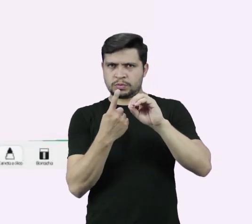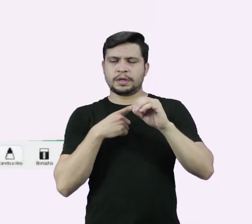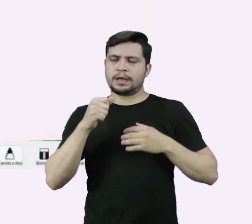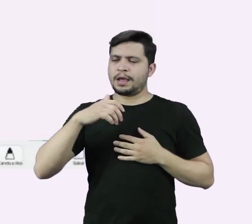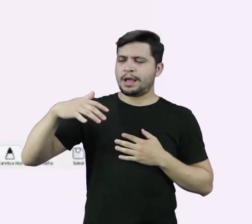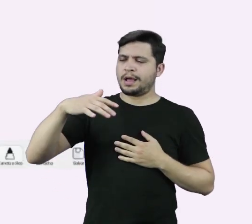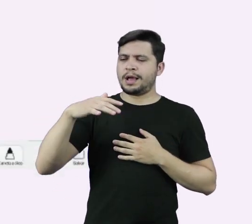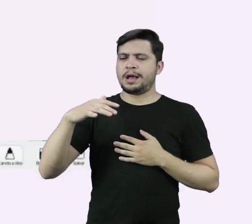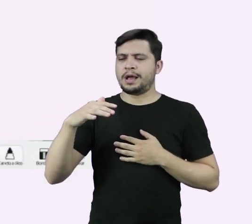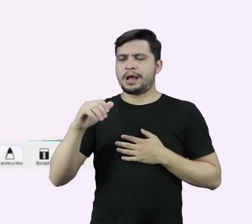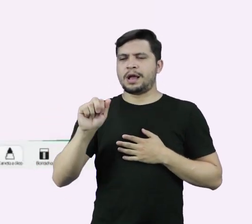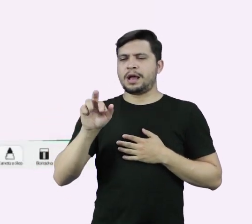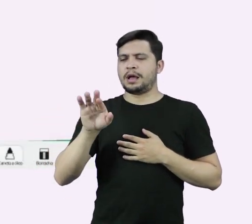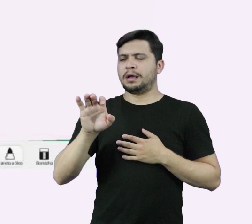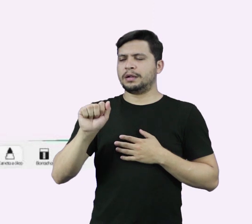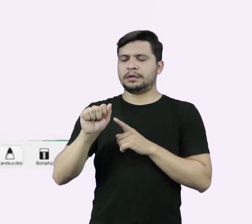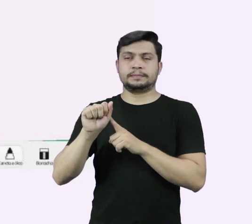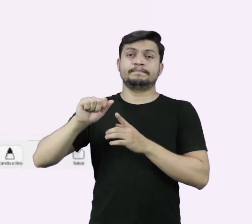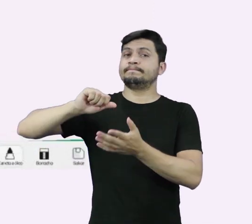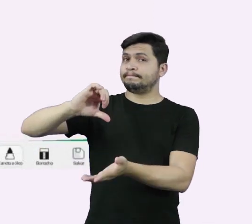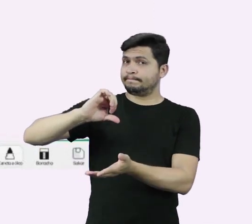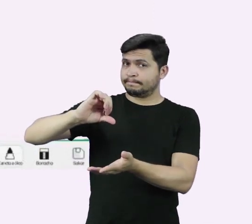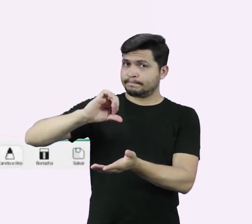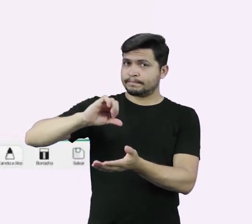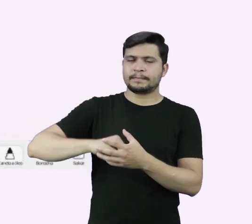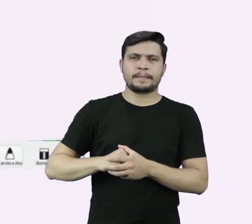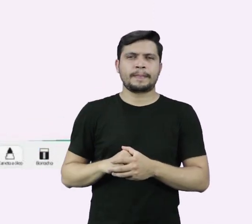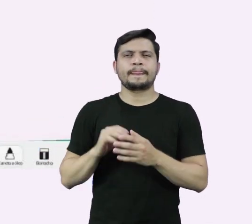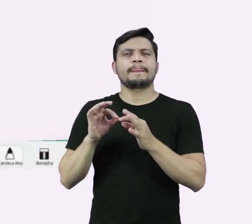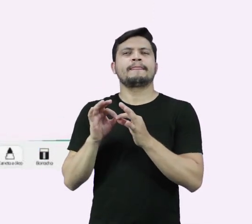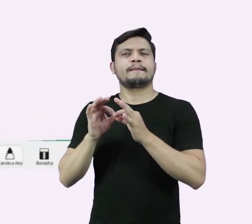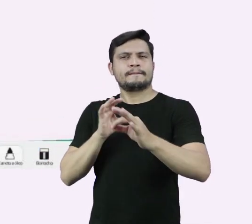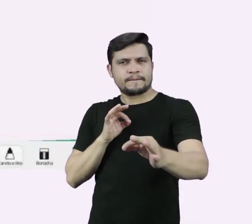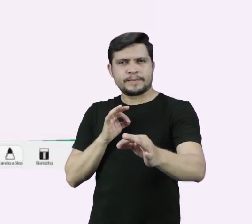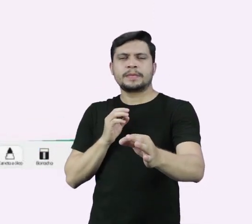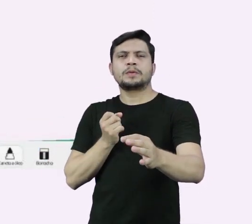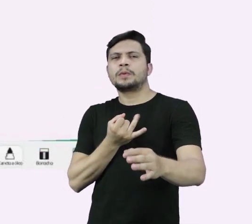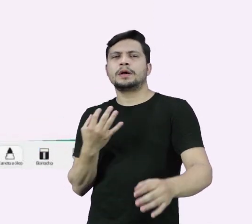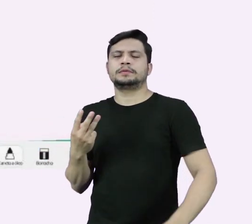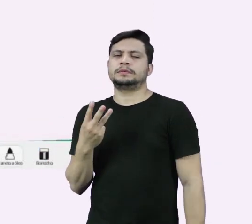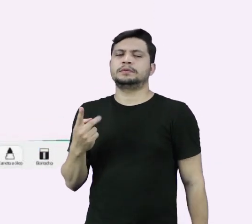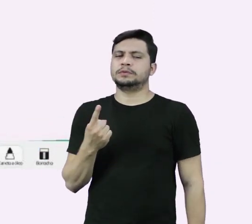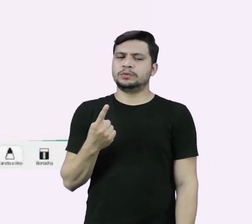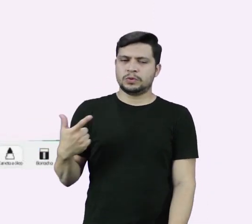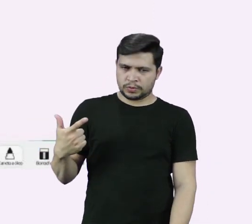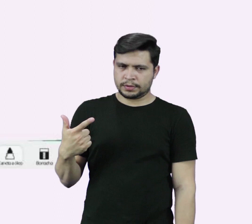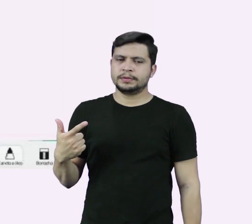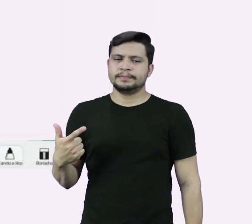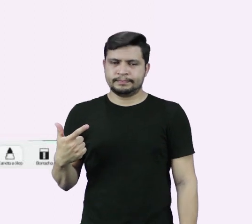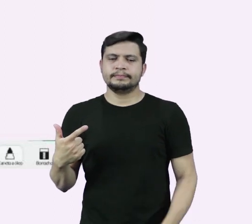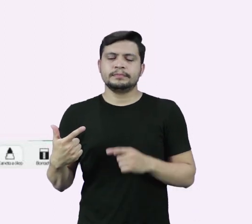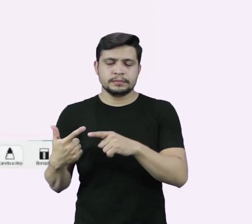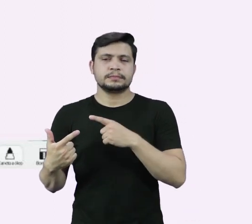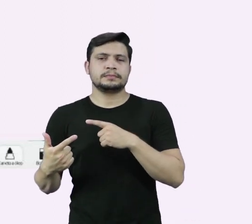qual é a unidade, mas ele só diz que é uma área igual a 9, um comprimento igual a 312, e assim eu tenho um valor